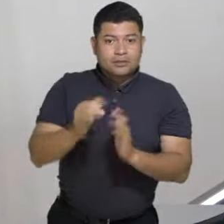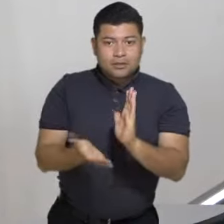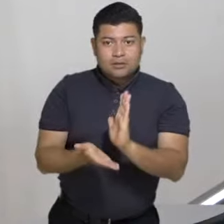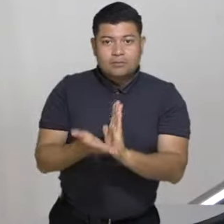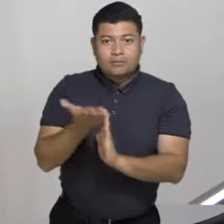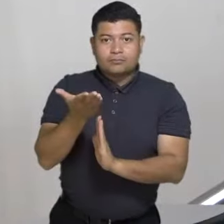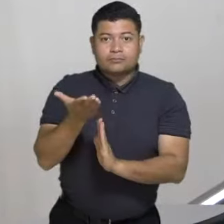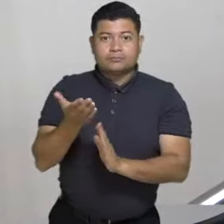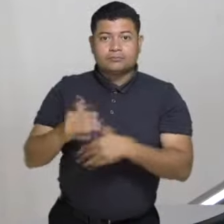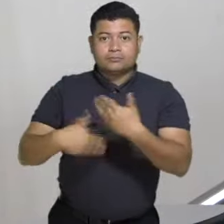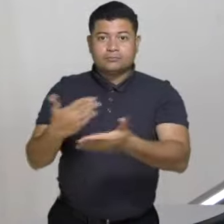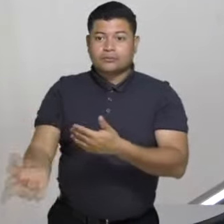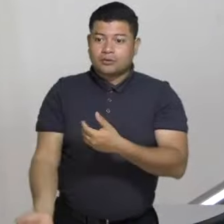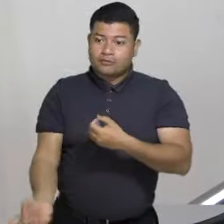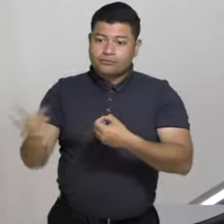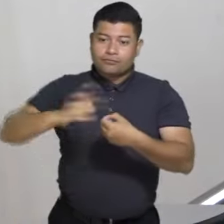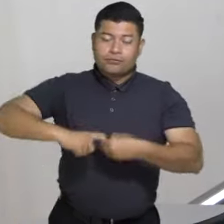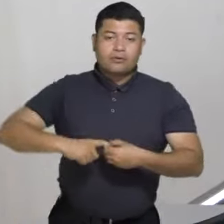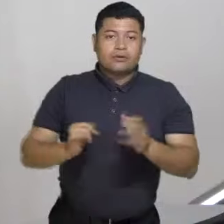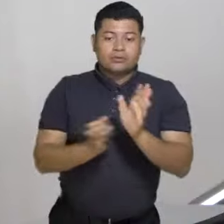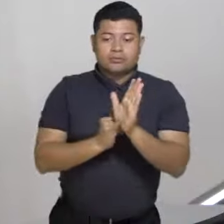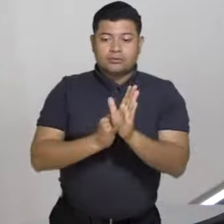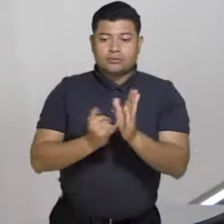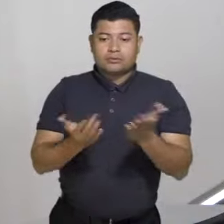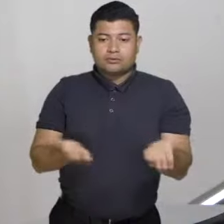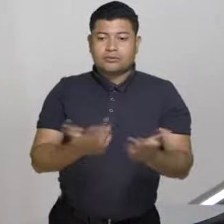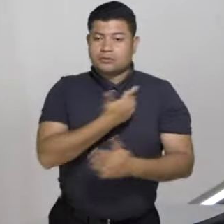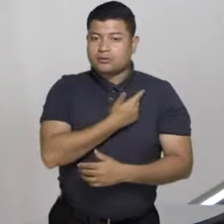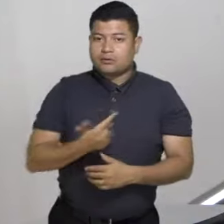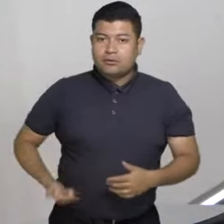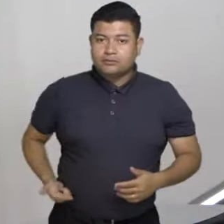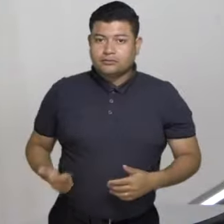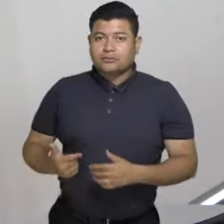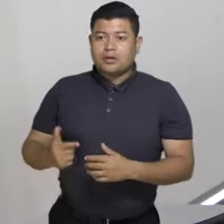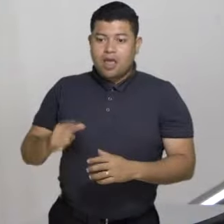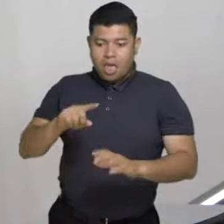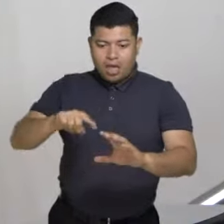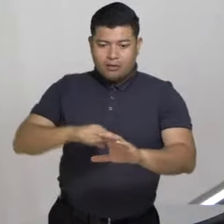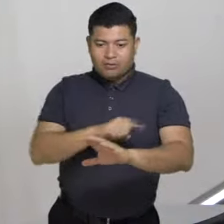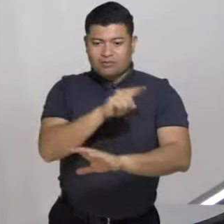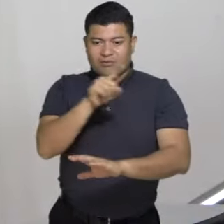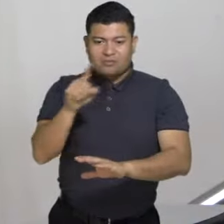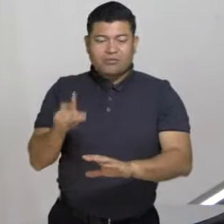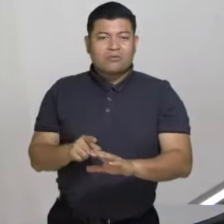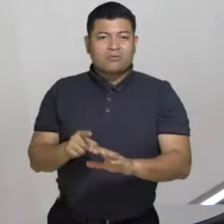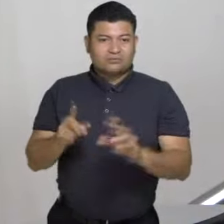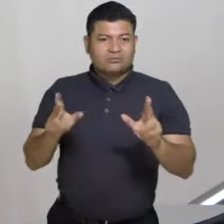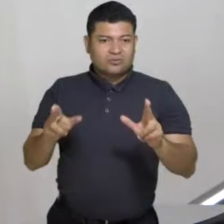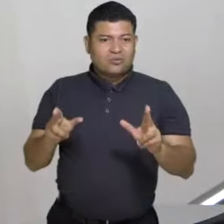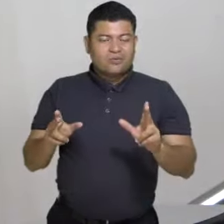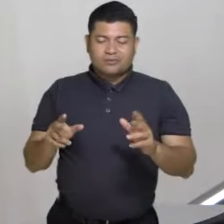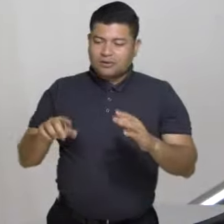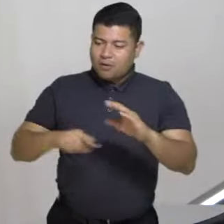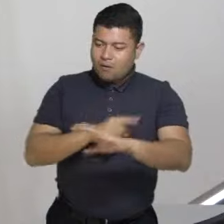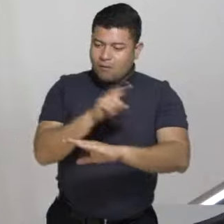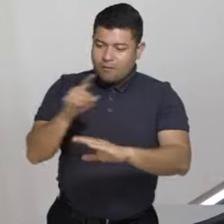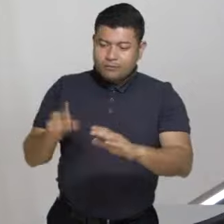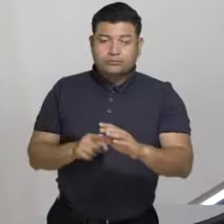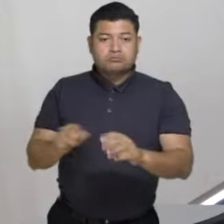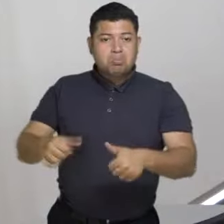volta impostos para o governo de novo. Então, é um ciclo positivo. Por isso, eu acho